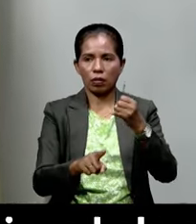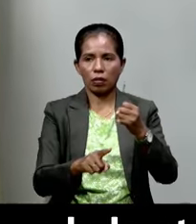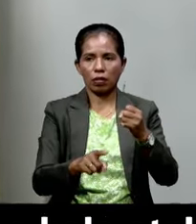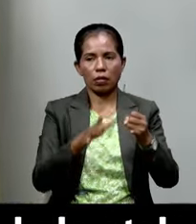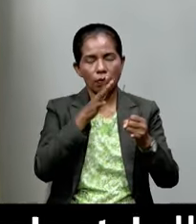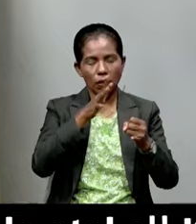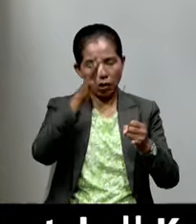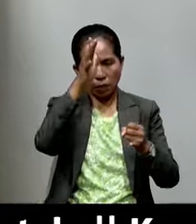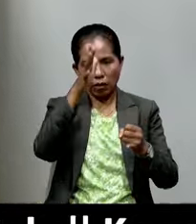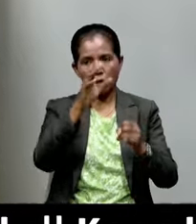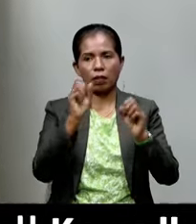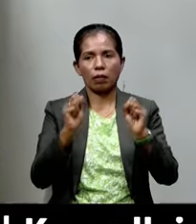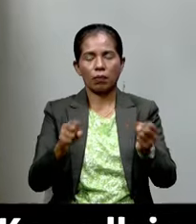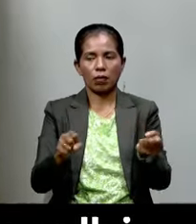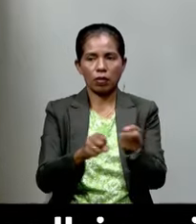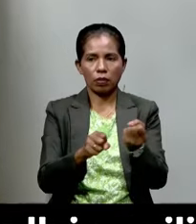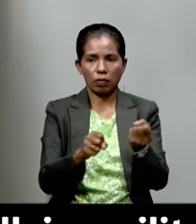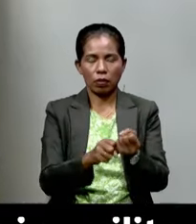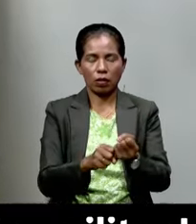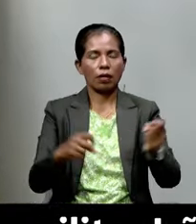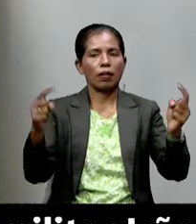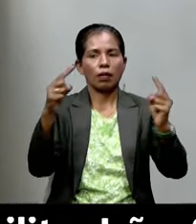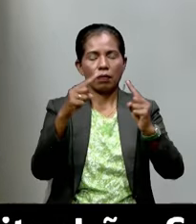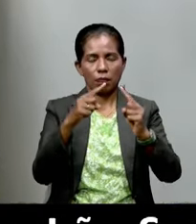amang bele contribui ba iha